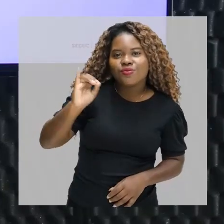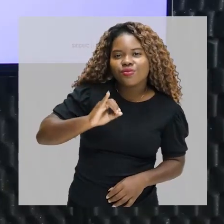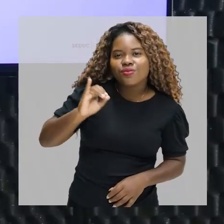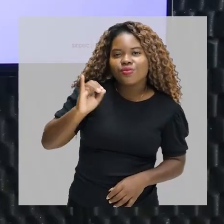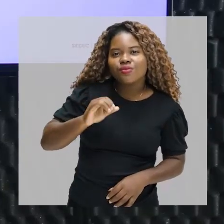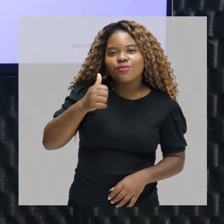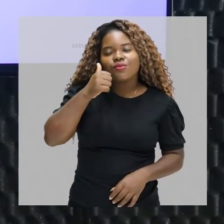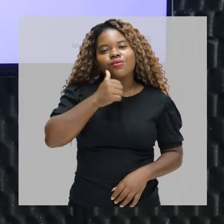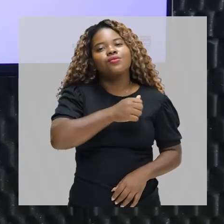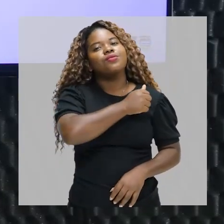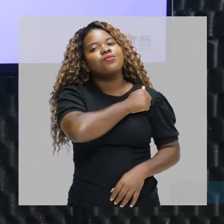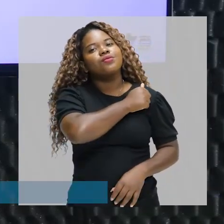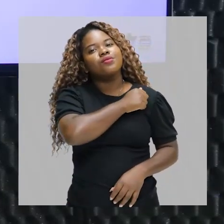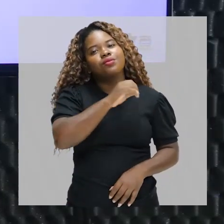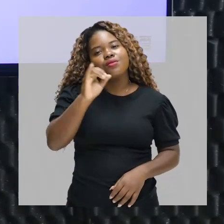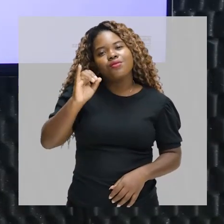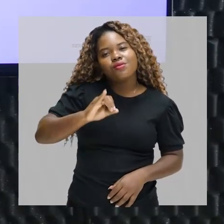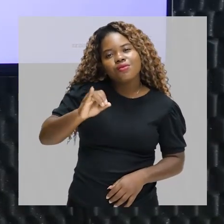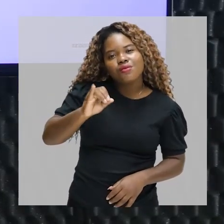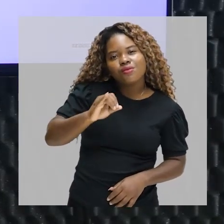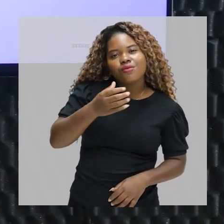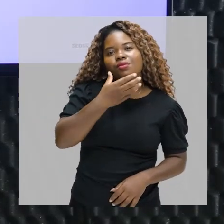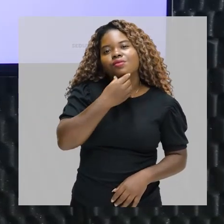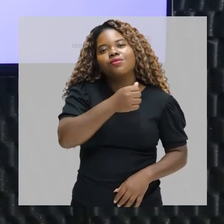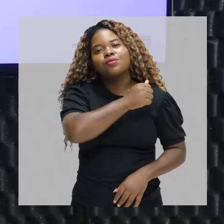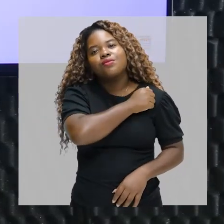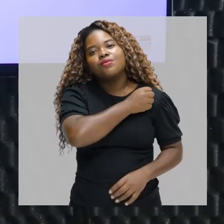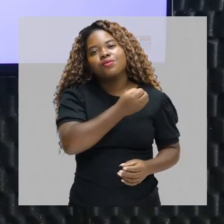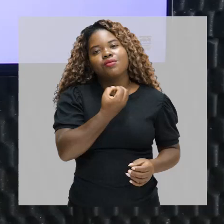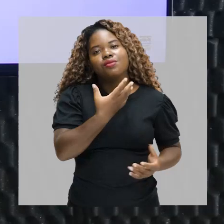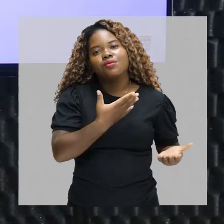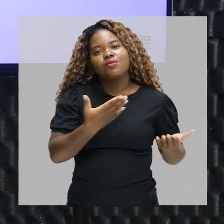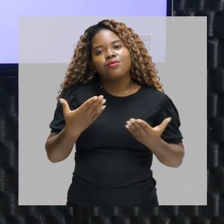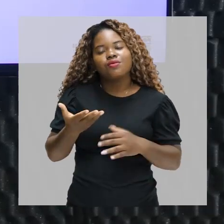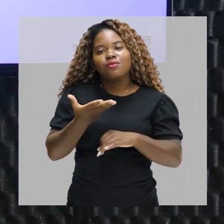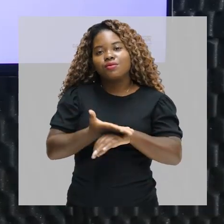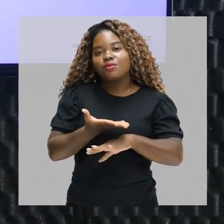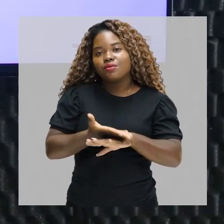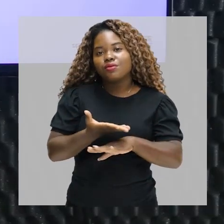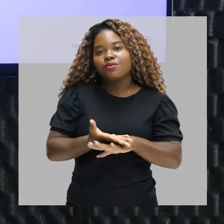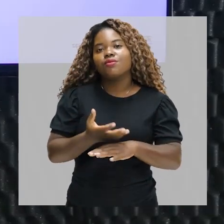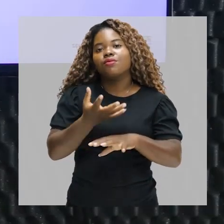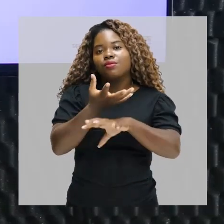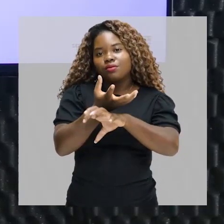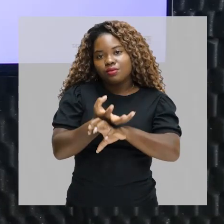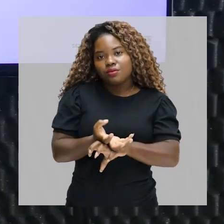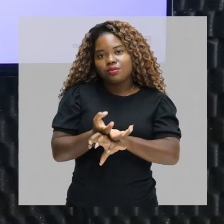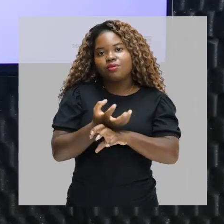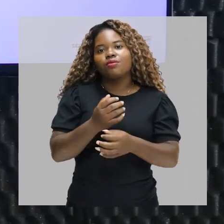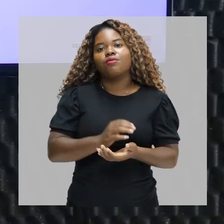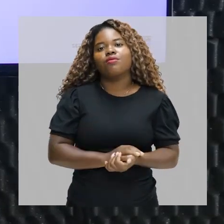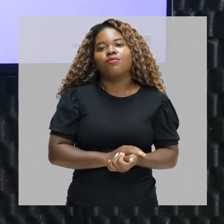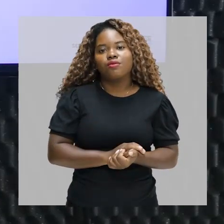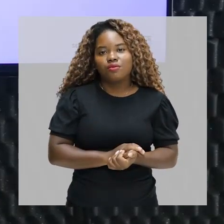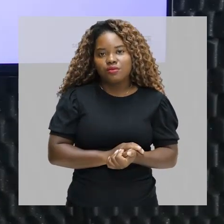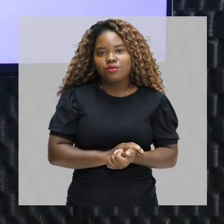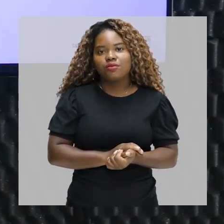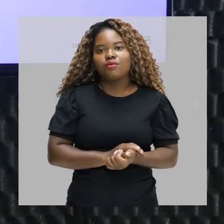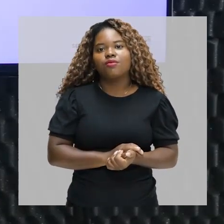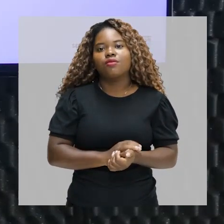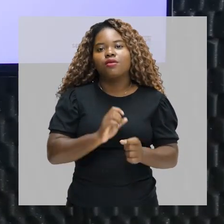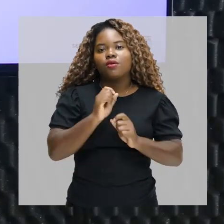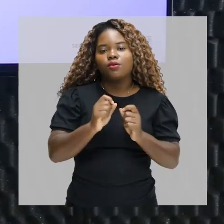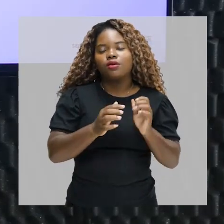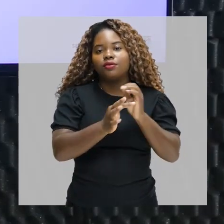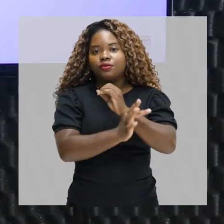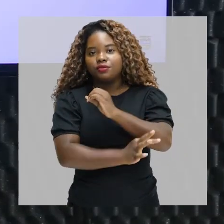Olá, aluna. Olá, aluno. Seja bem-vindo a mais uma aula de física aqui pela TV Educação e também pela plataforma Gonçalves Dias. Bom,